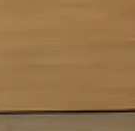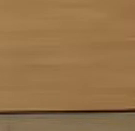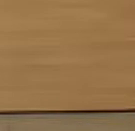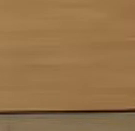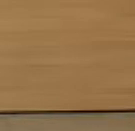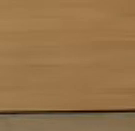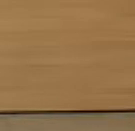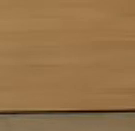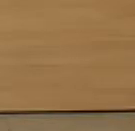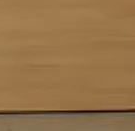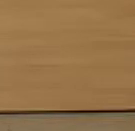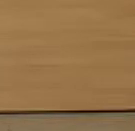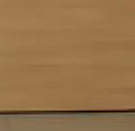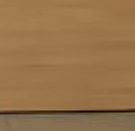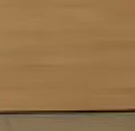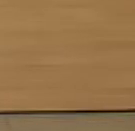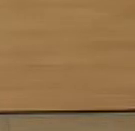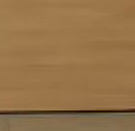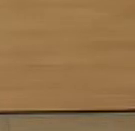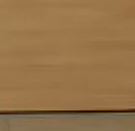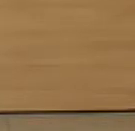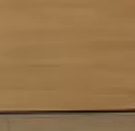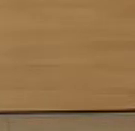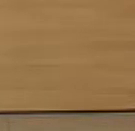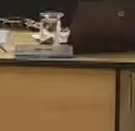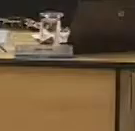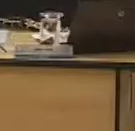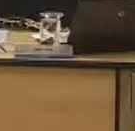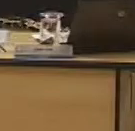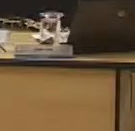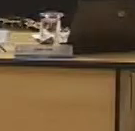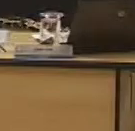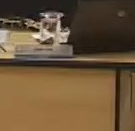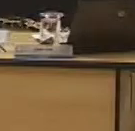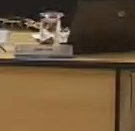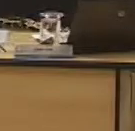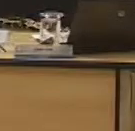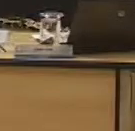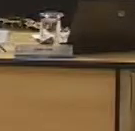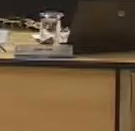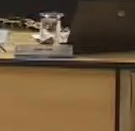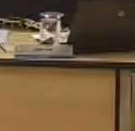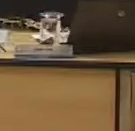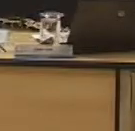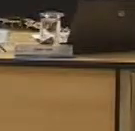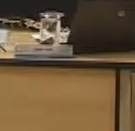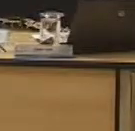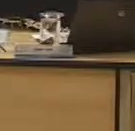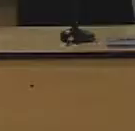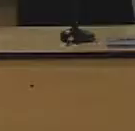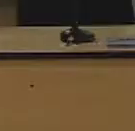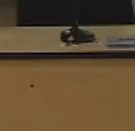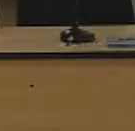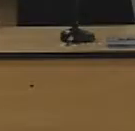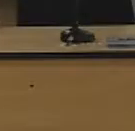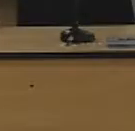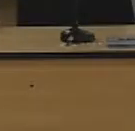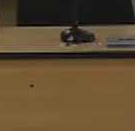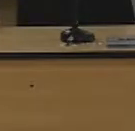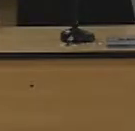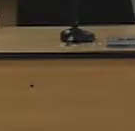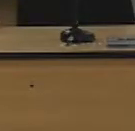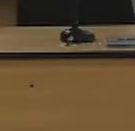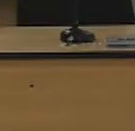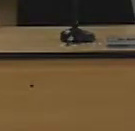Vereador Aloysio Andrade. Presente. Vereador André Henrique Tigrão. Presente, excelência. Vereador Antônio Franco. Presente.